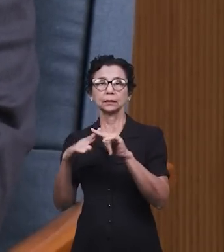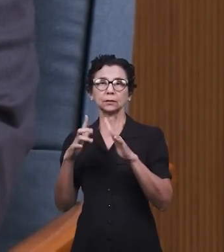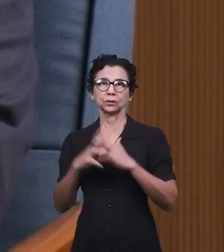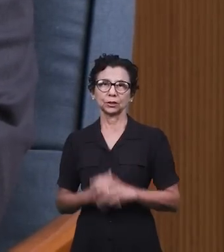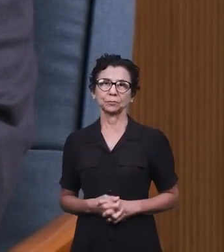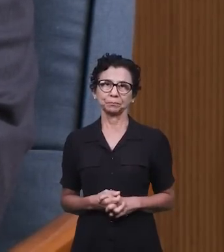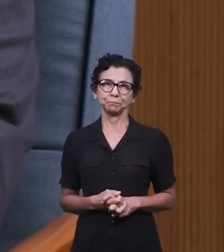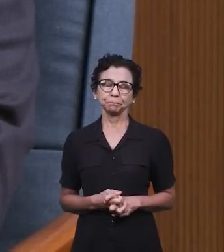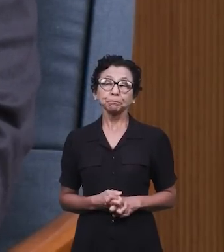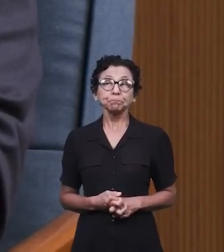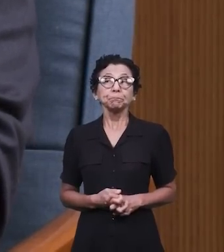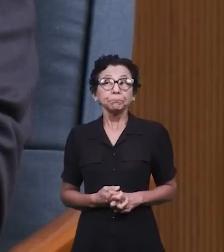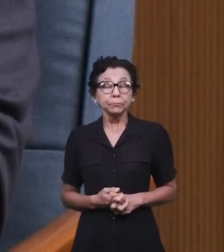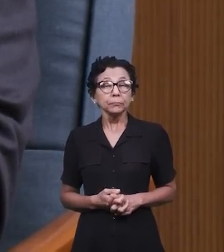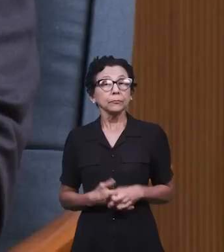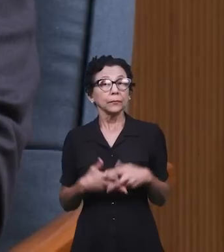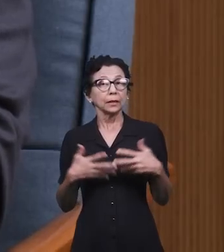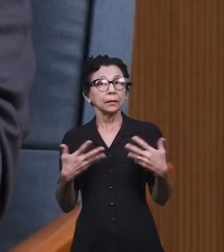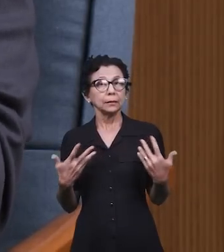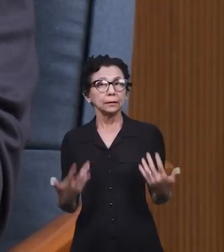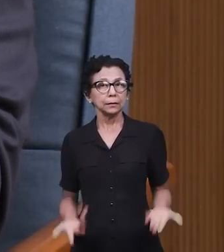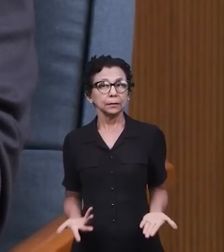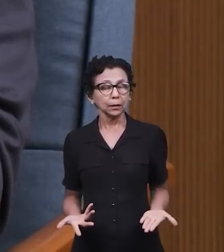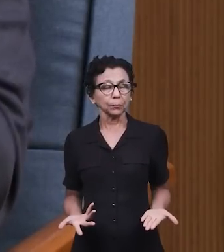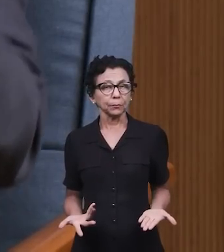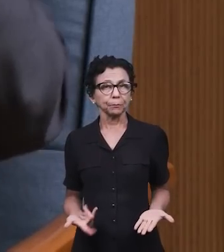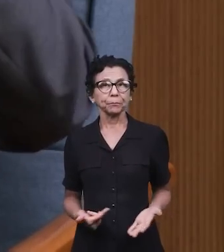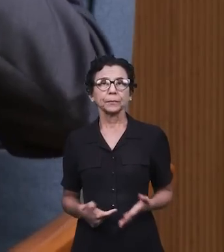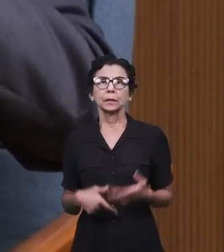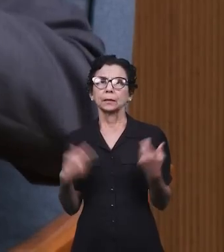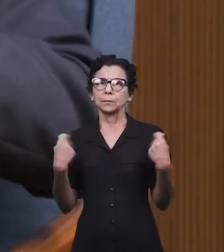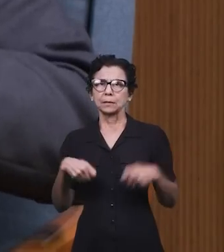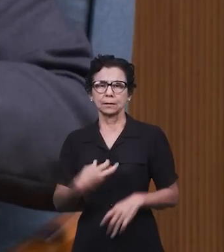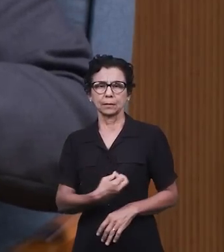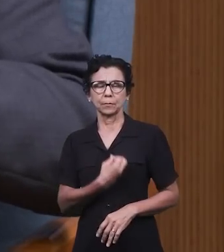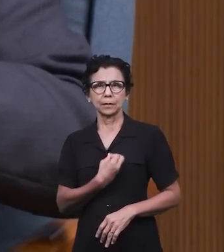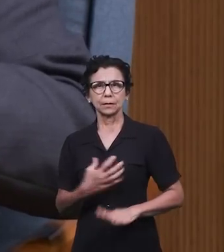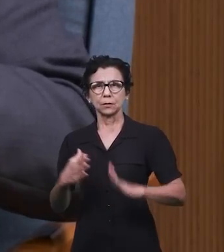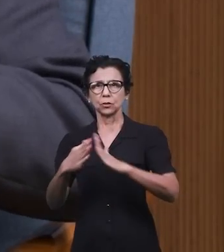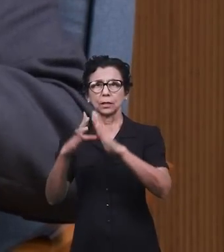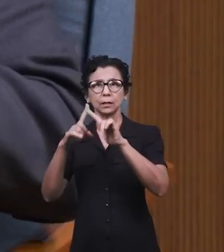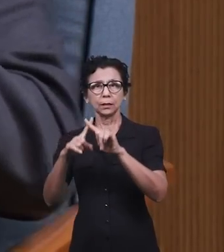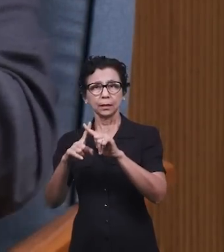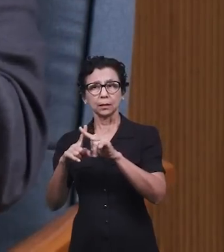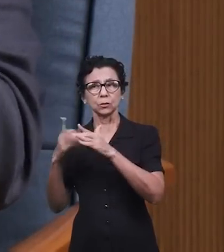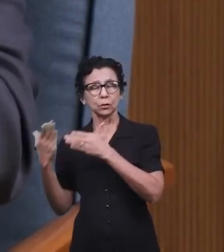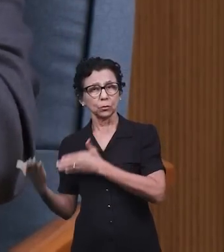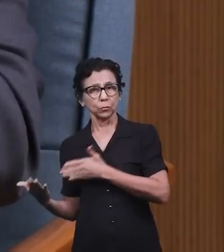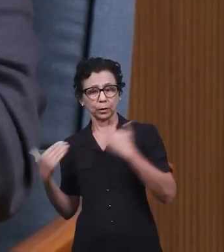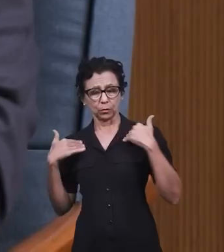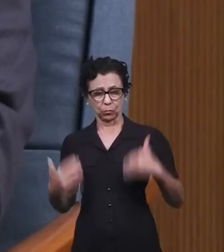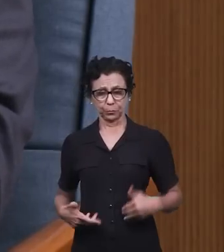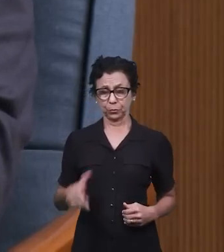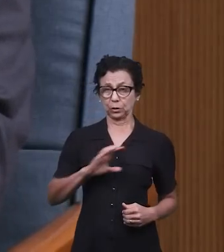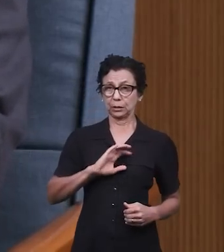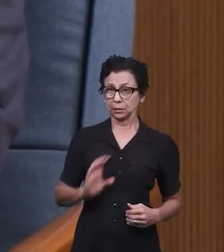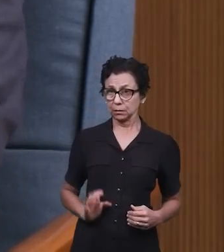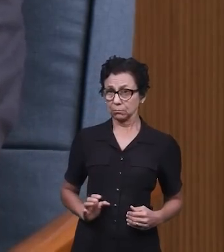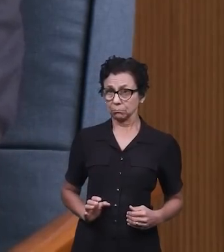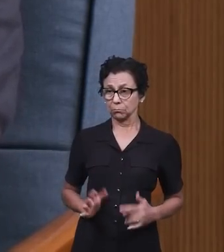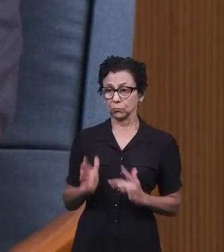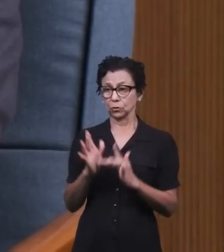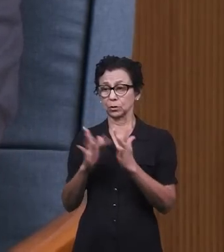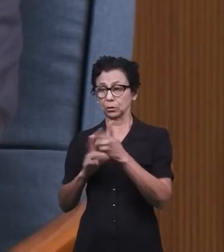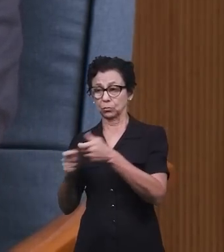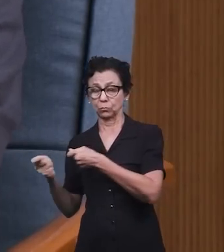igreja. Afinal de contas, a igreja não é corpo de Cristo. Ele é o cabeça, ele tem o governo, mas